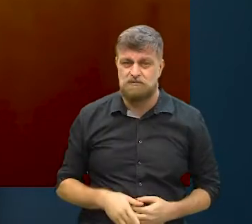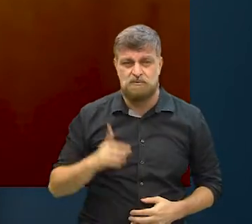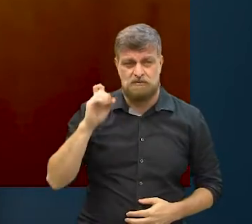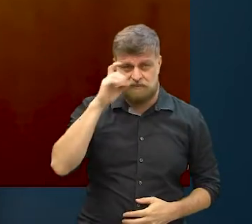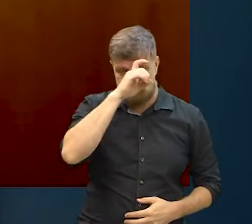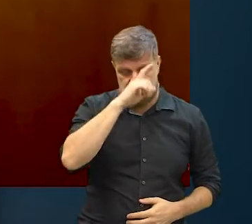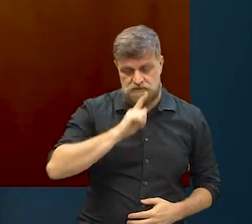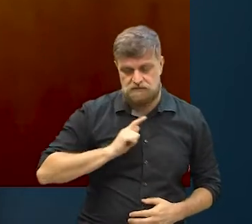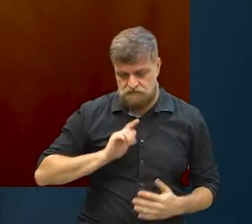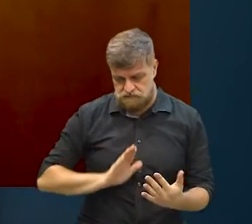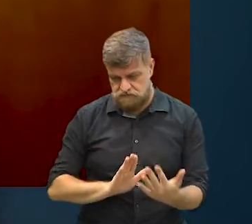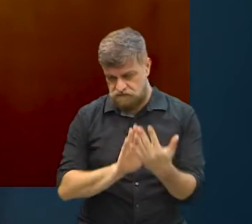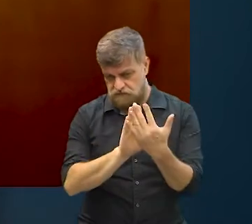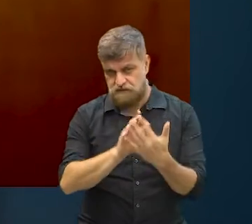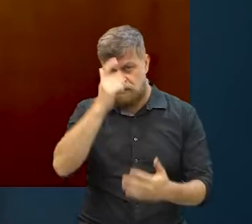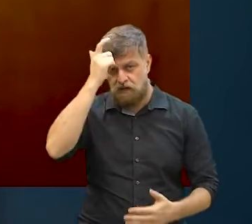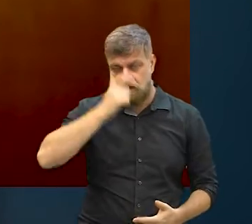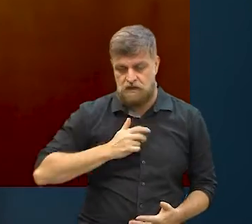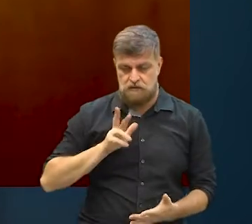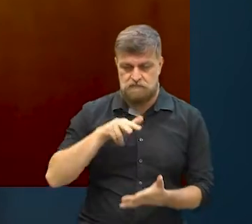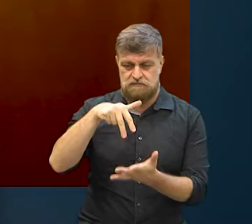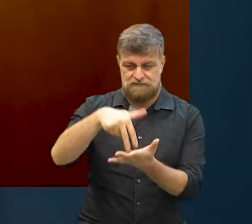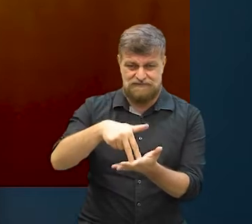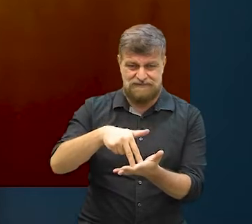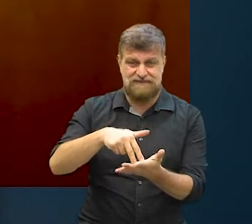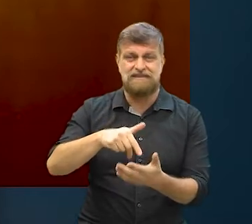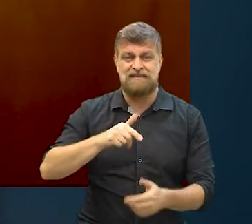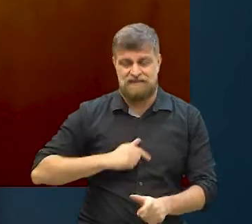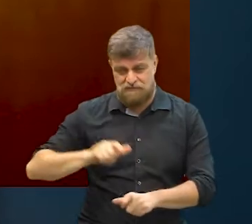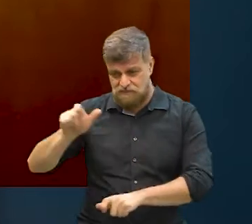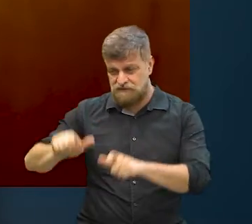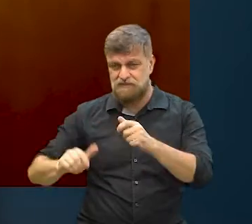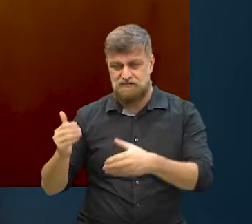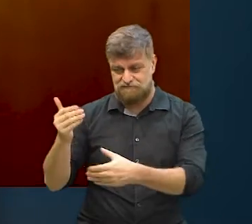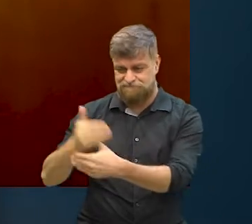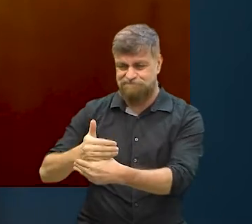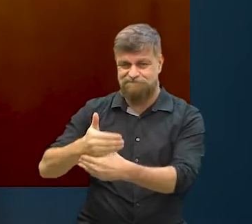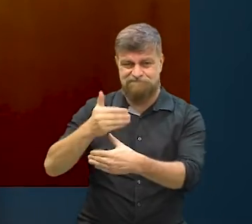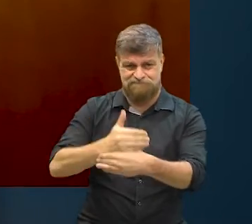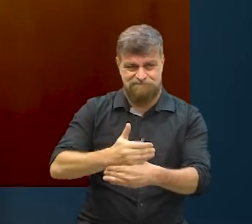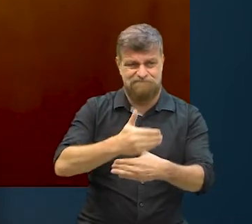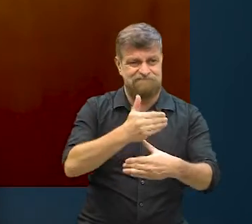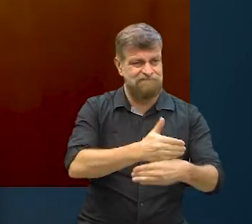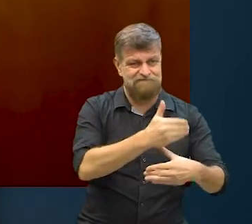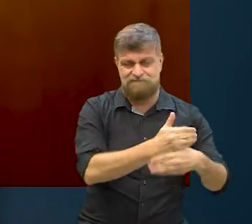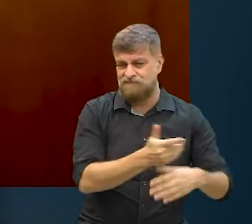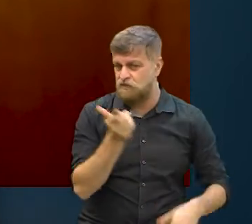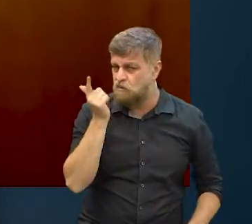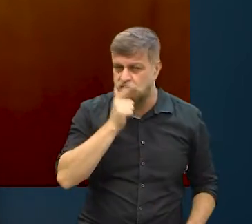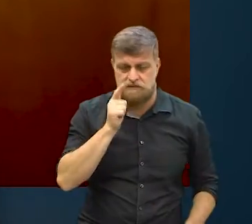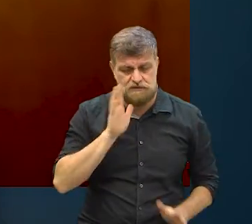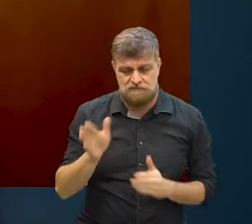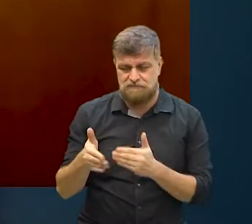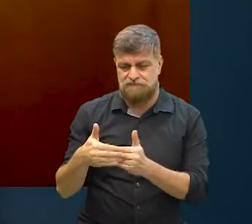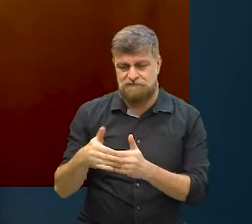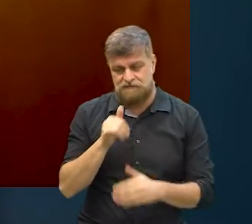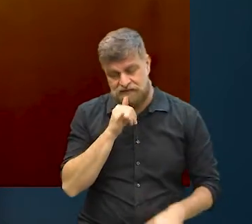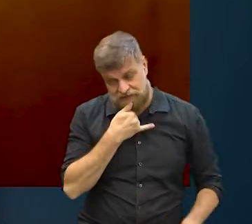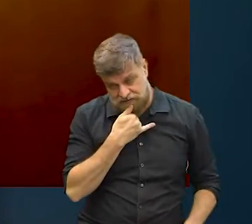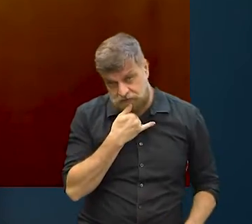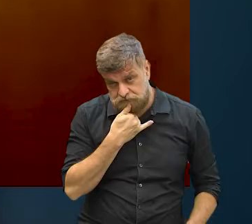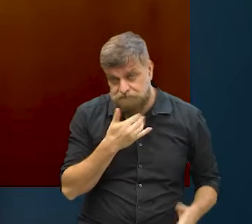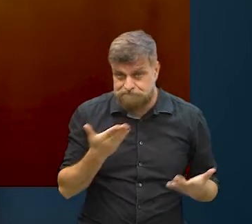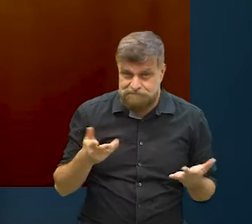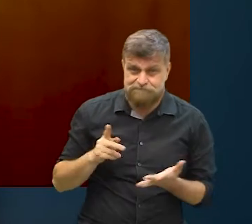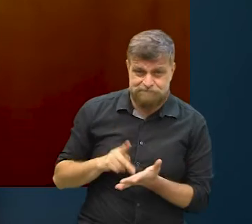com todas as dificuldades que eu estou ainda no mercado, porque teve muita gente que teve que fechar, que não conseguiu, né? É até